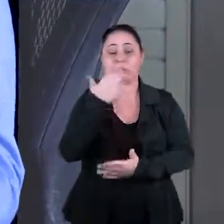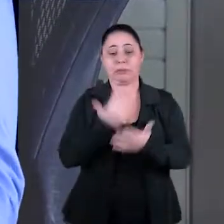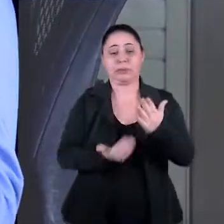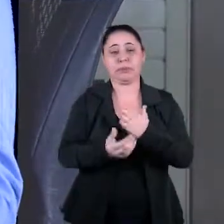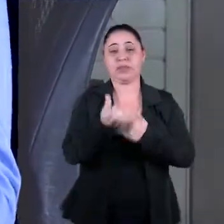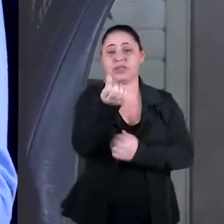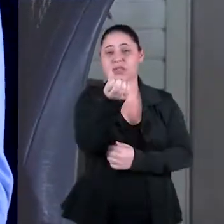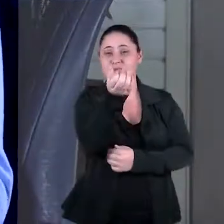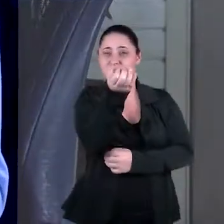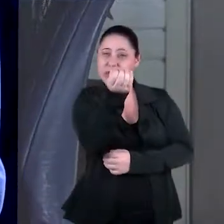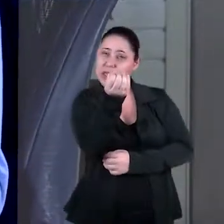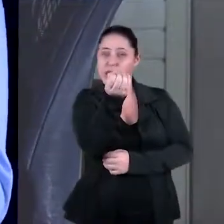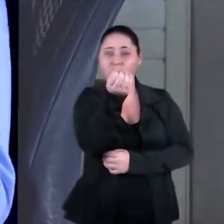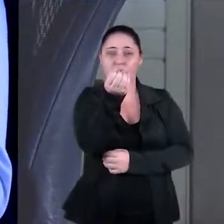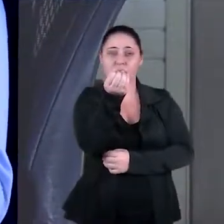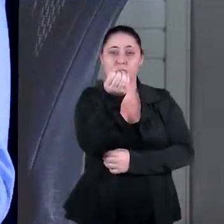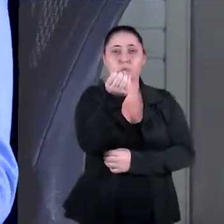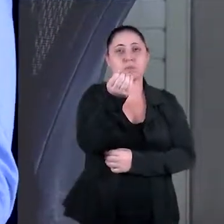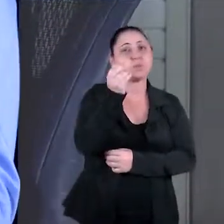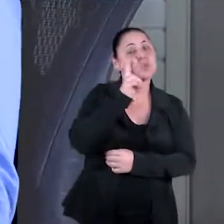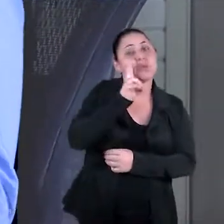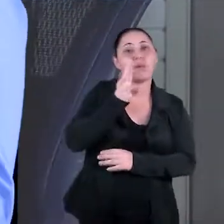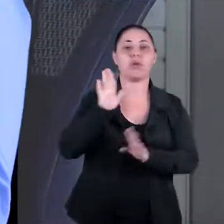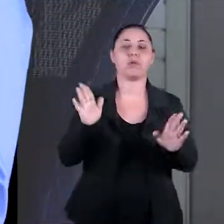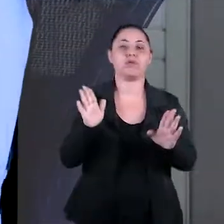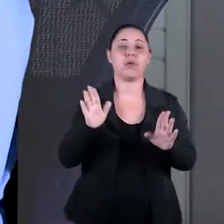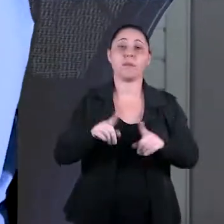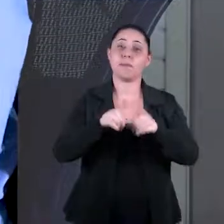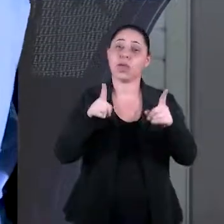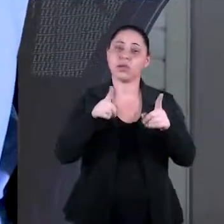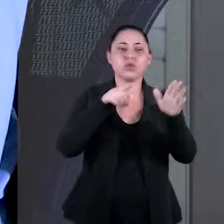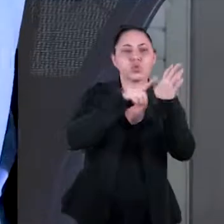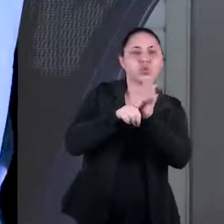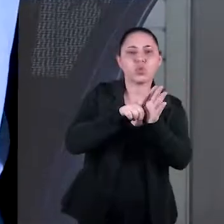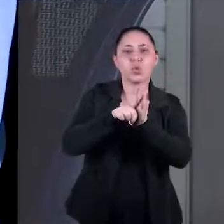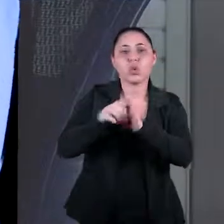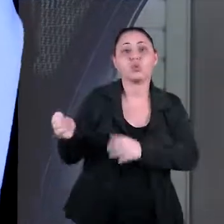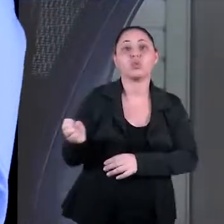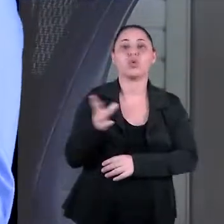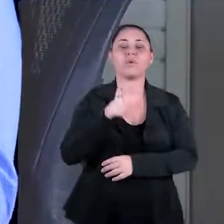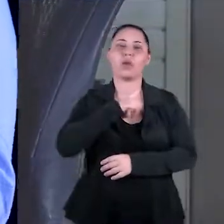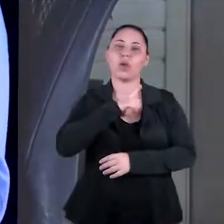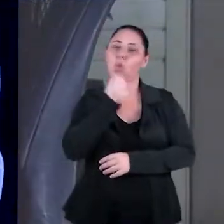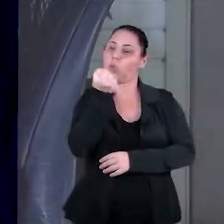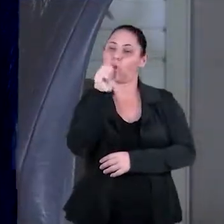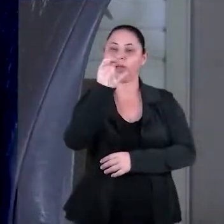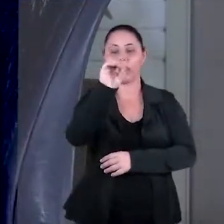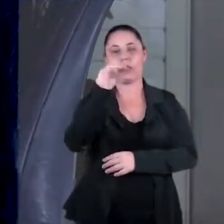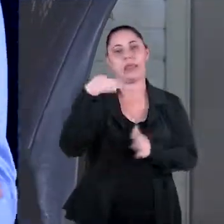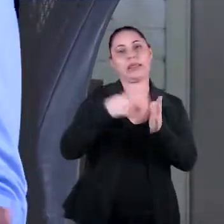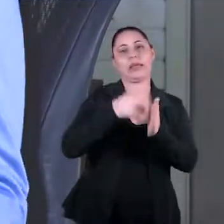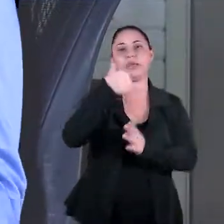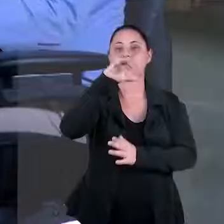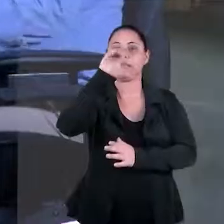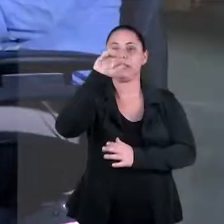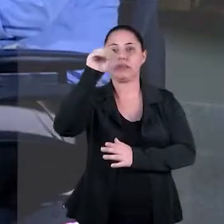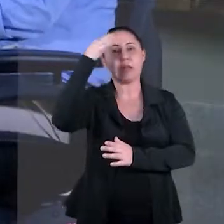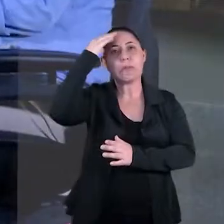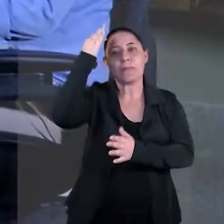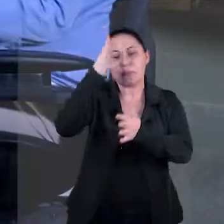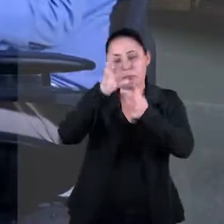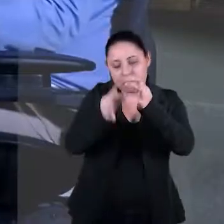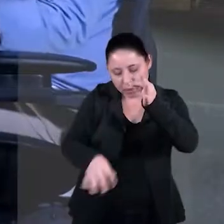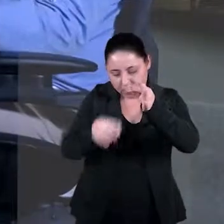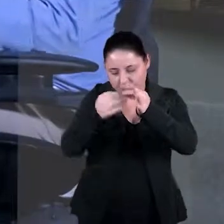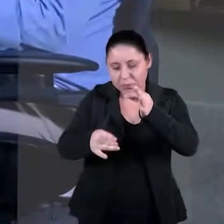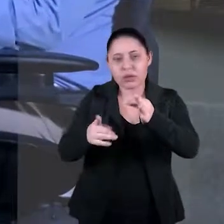perder 60 fios no dia é considerado uma queda normal. Mais recentemente saíram outros estudos falando uma possibilidade de 80 até 100 fios. Então assim,